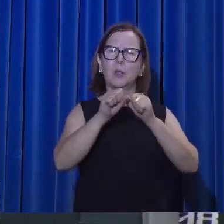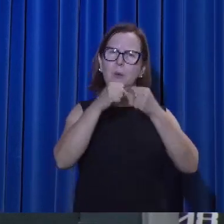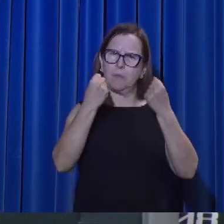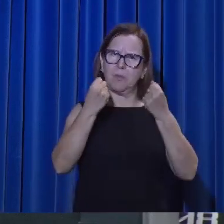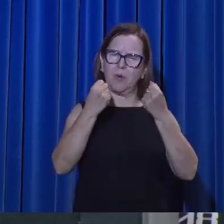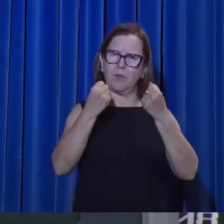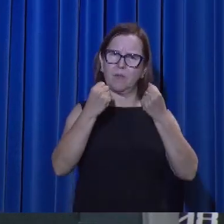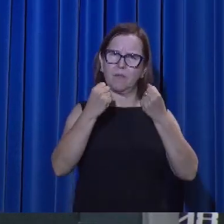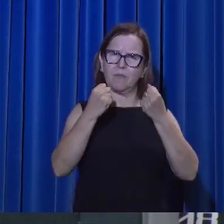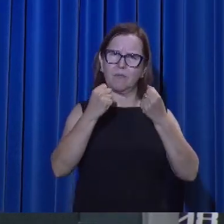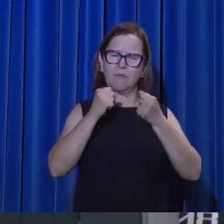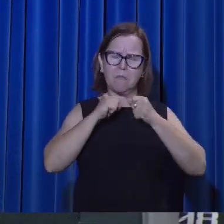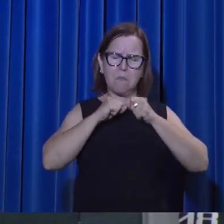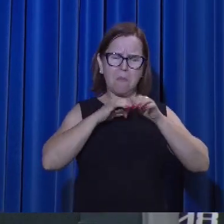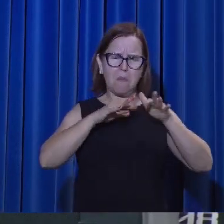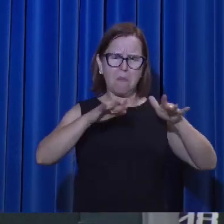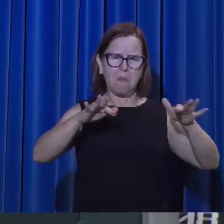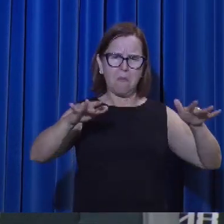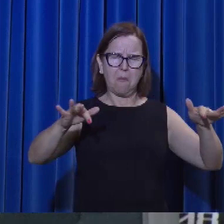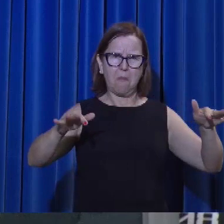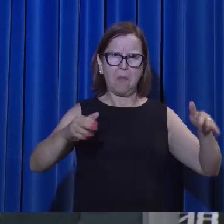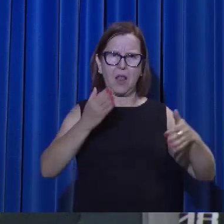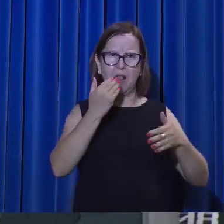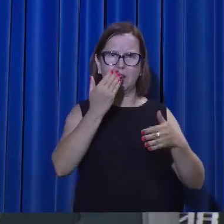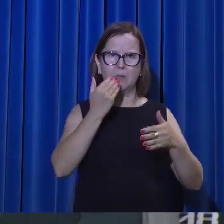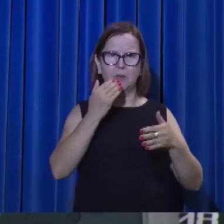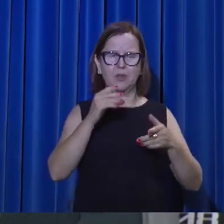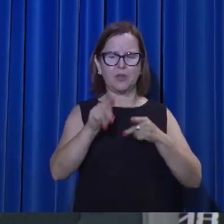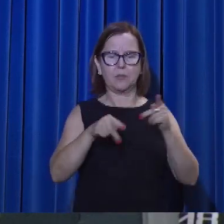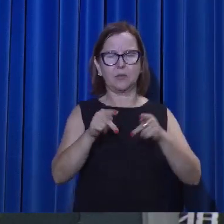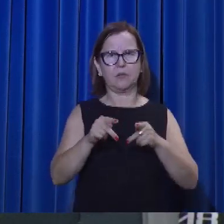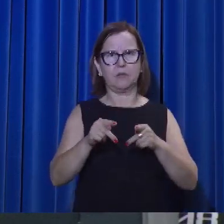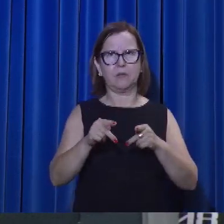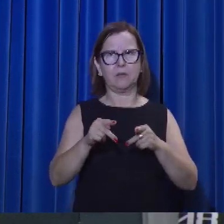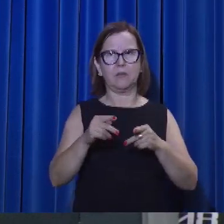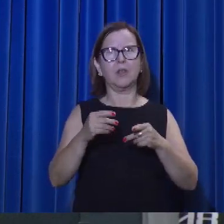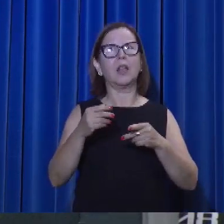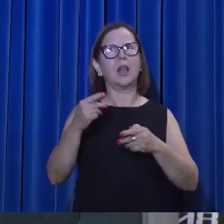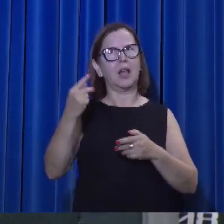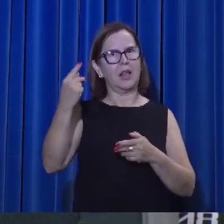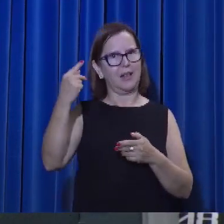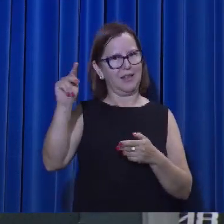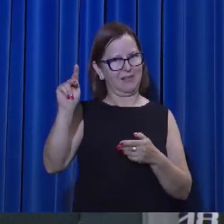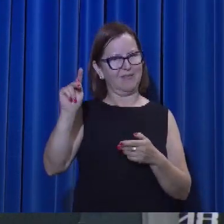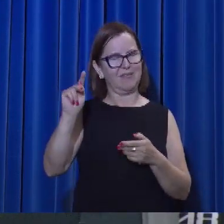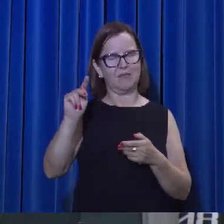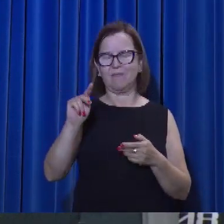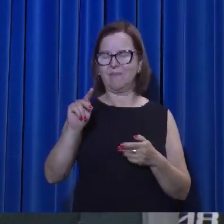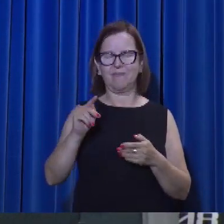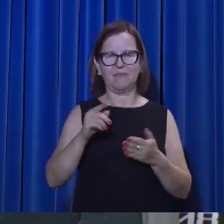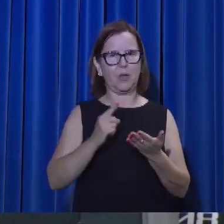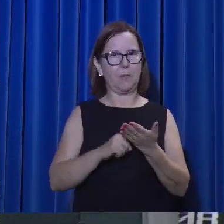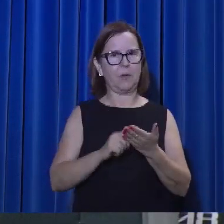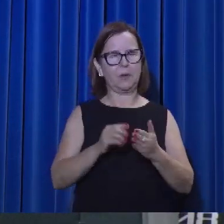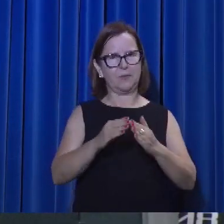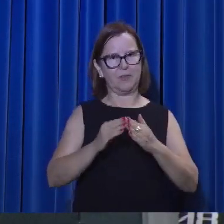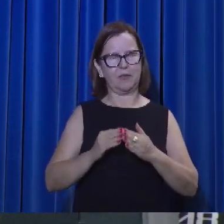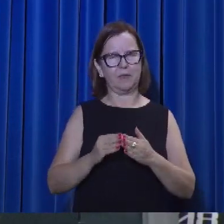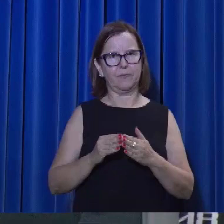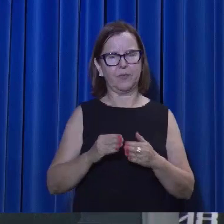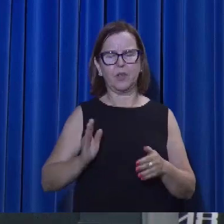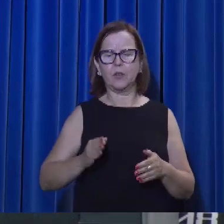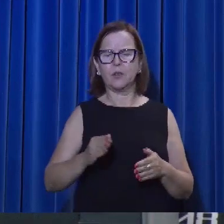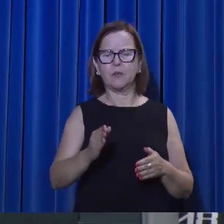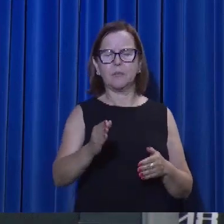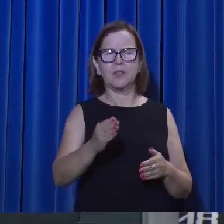ele multiplicado, alimentando a multidão, por acaso era dele? Não, era emprestado. E os peixes que